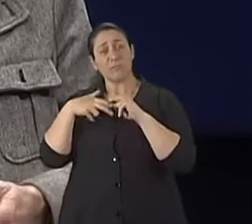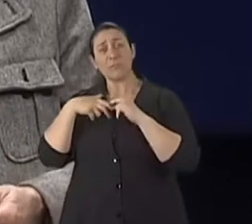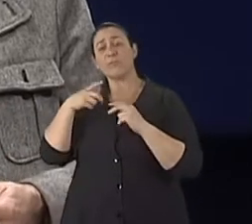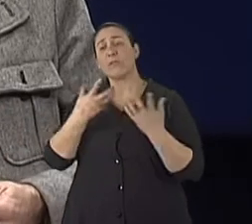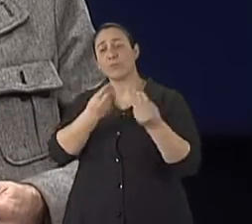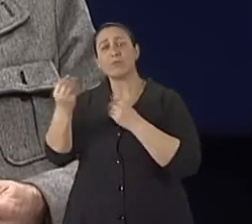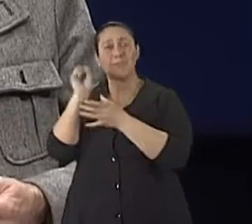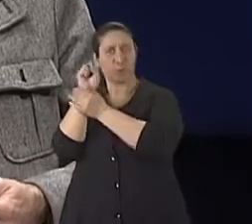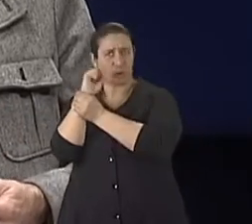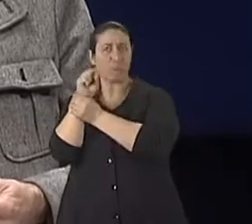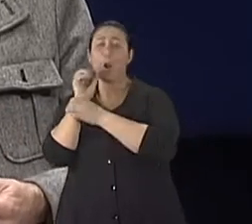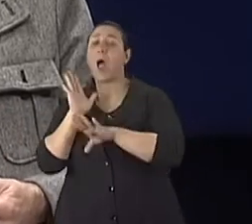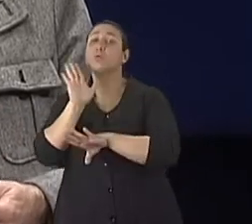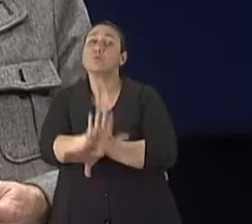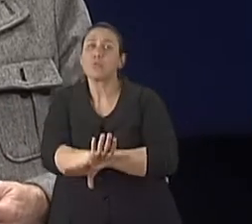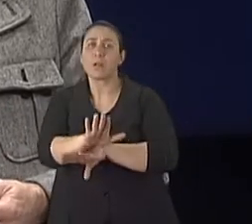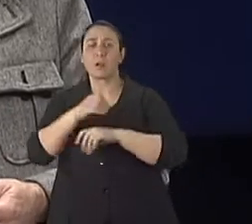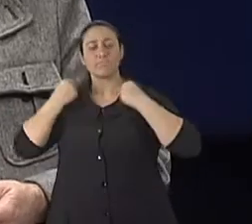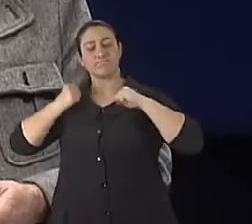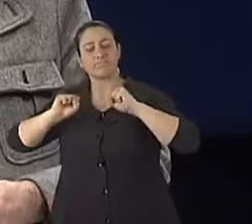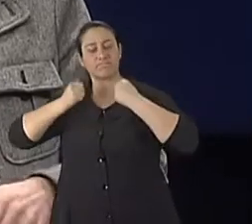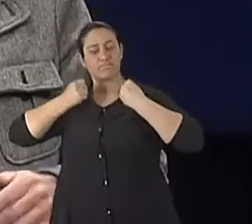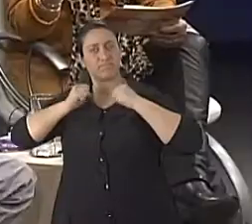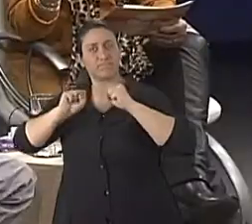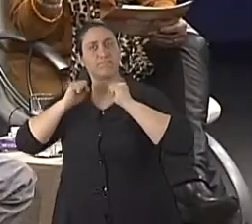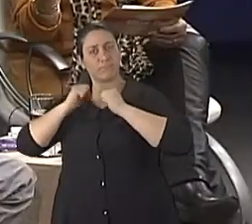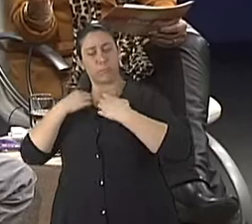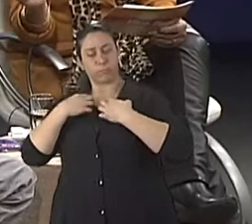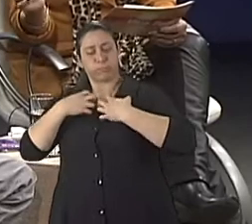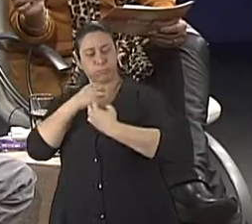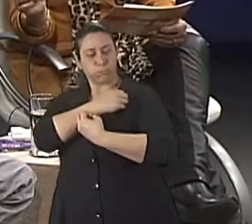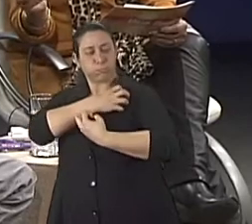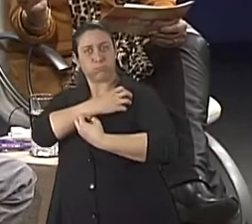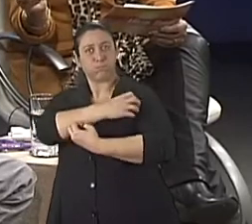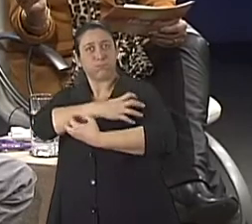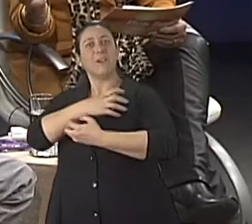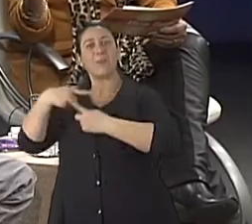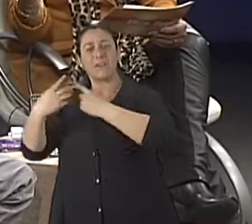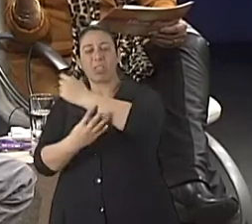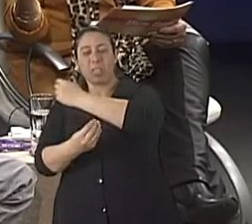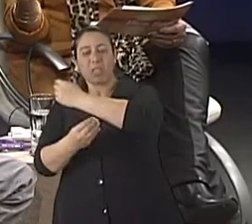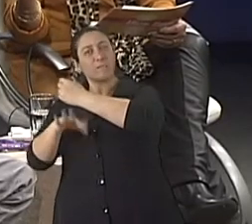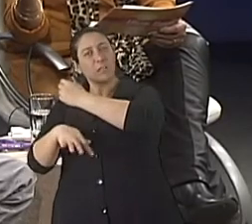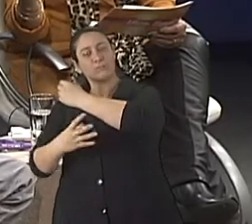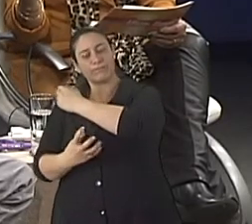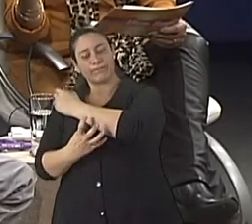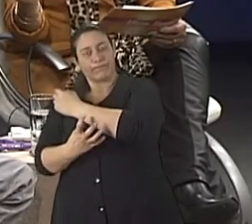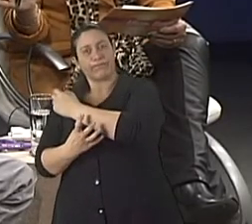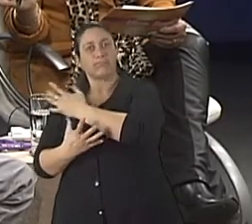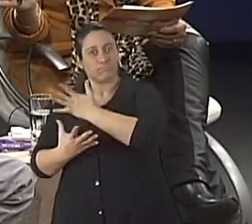emprega vai fazer com que reforça a musculatura mas o que eu acho mais importante atualmente doutor é essa conexão